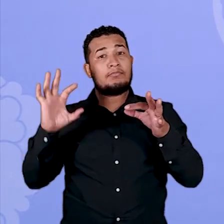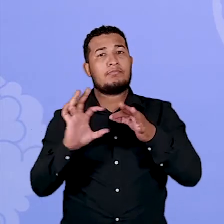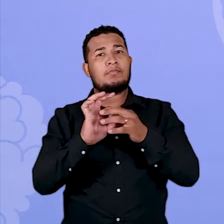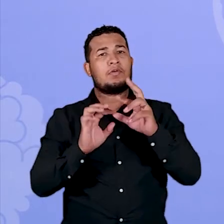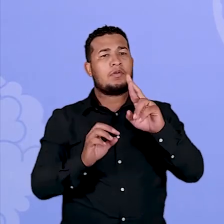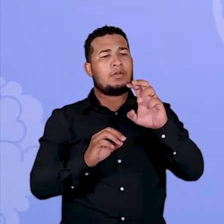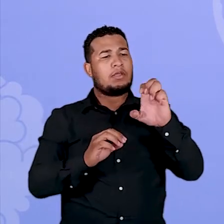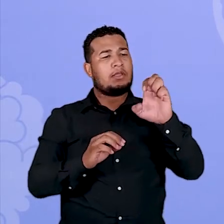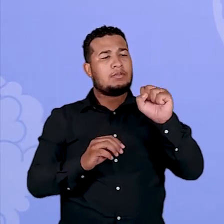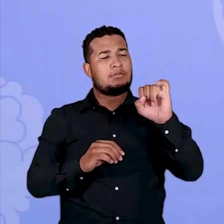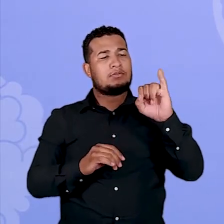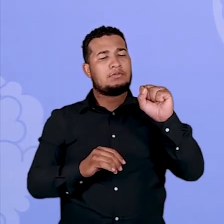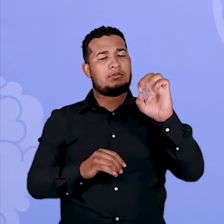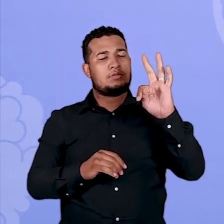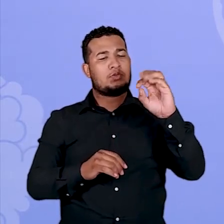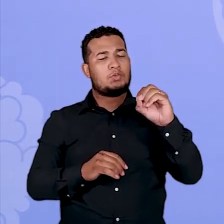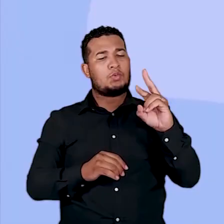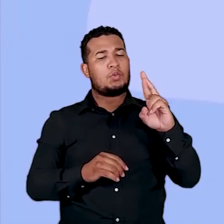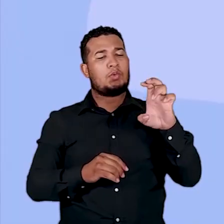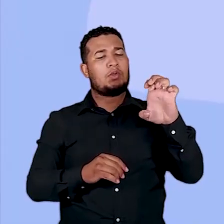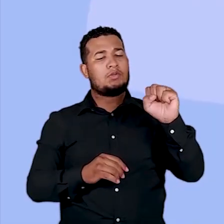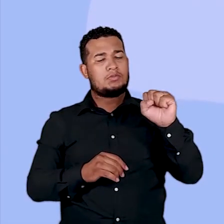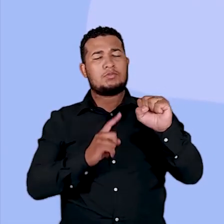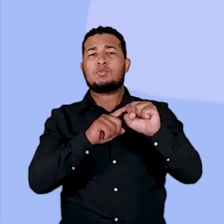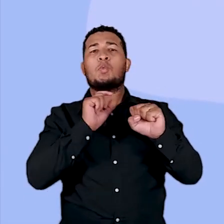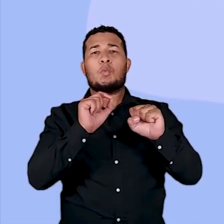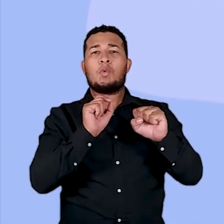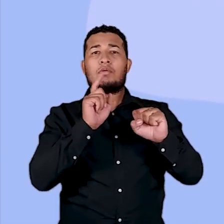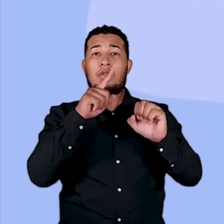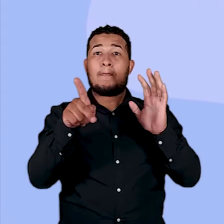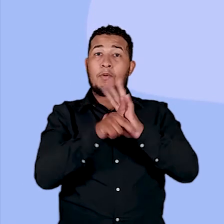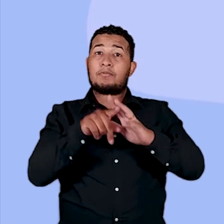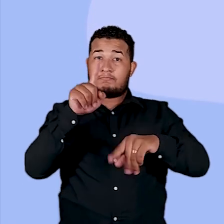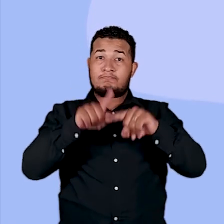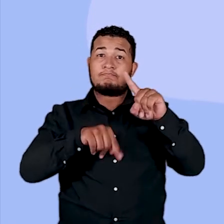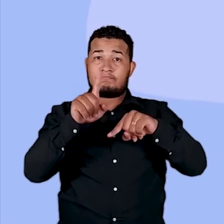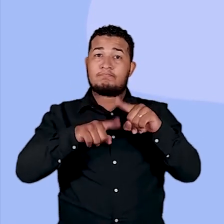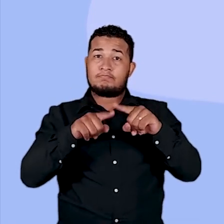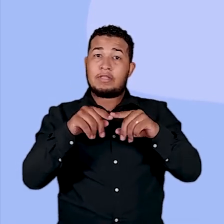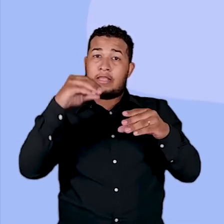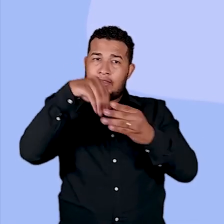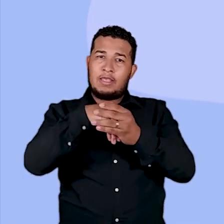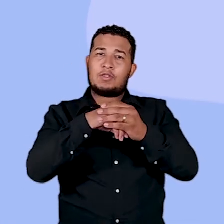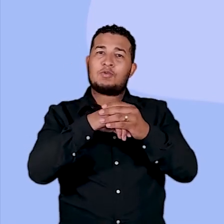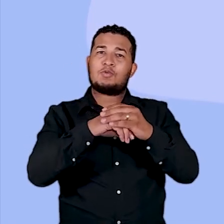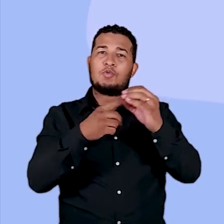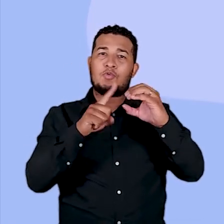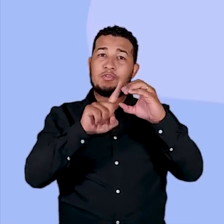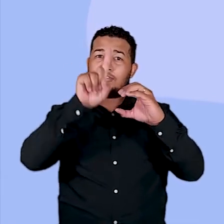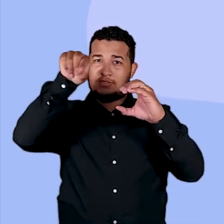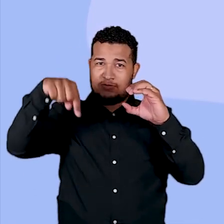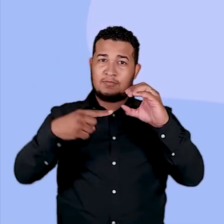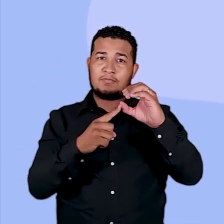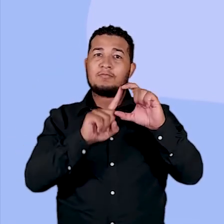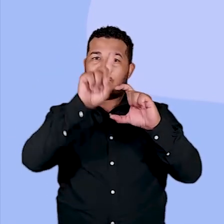resistores, beleza? Então vamos definir o que são resistores. Resistores são componentes de circuitos elétricos que possuem a